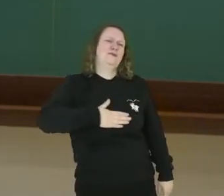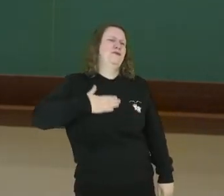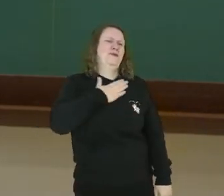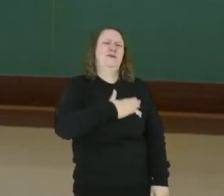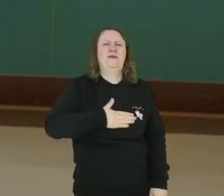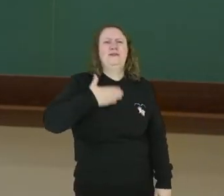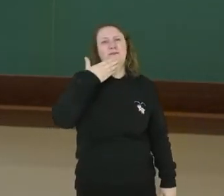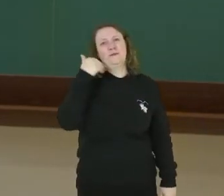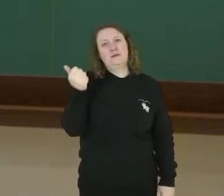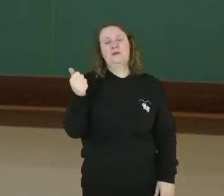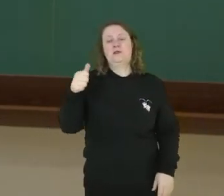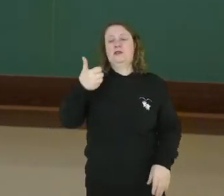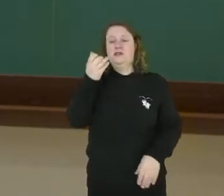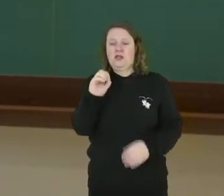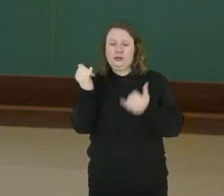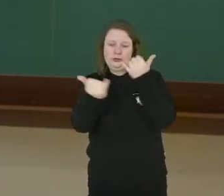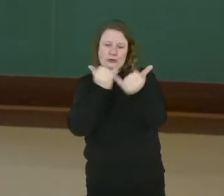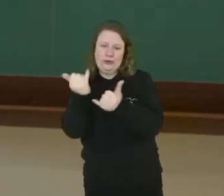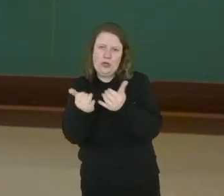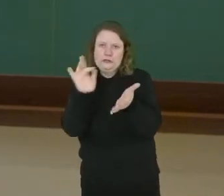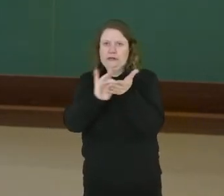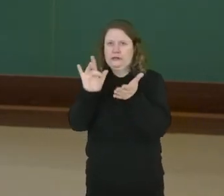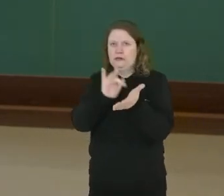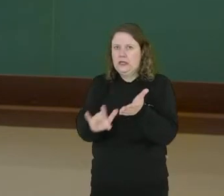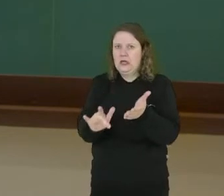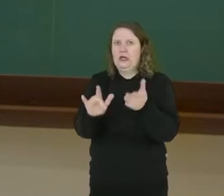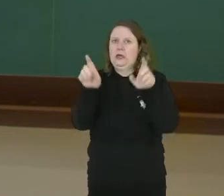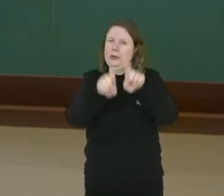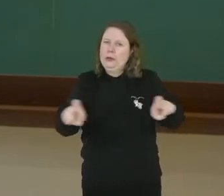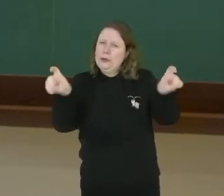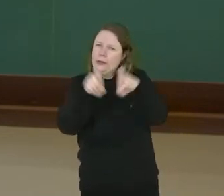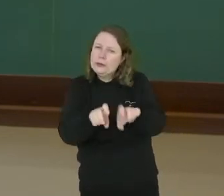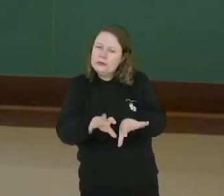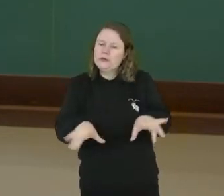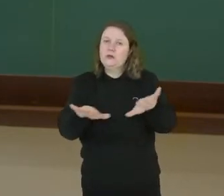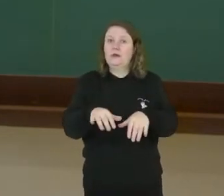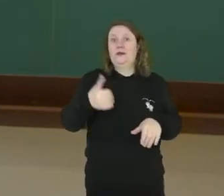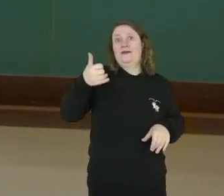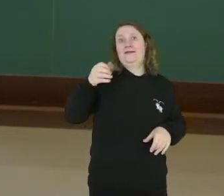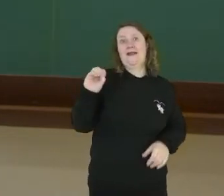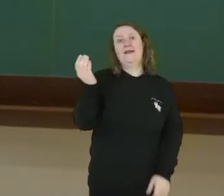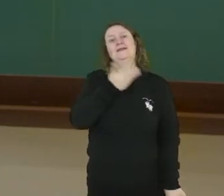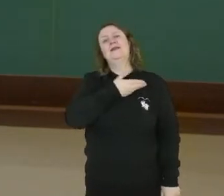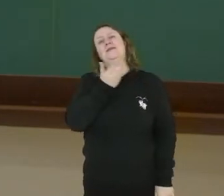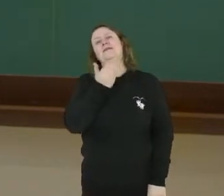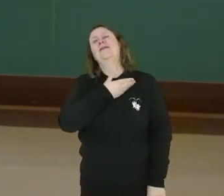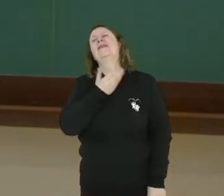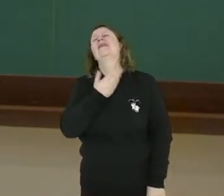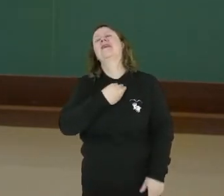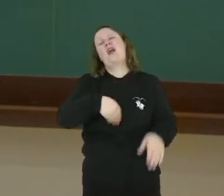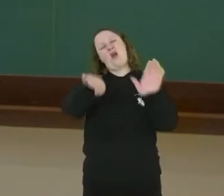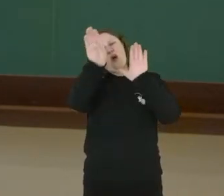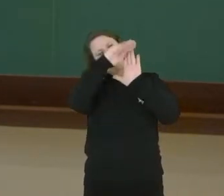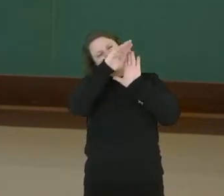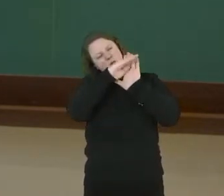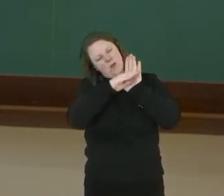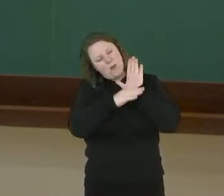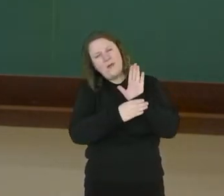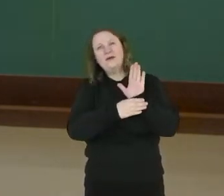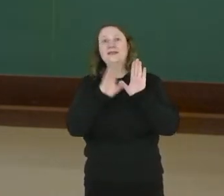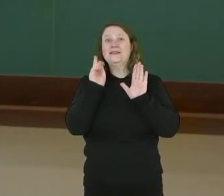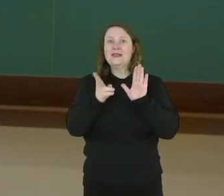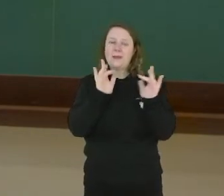10 jogos de celulares, de PC. 10 amigos que você está sempre em sintonias com ele lá no WhatsApp,